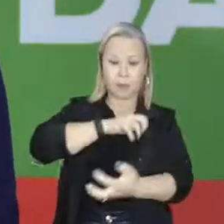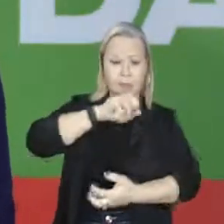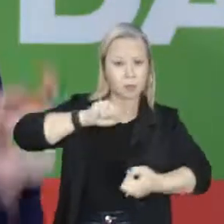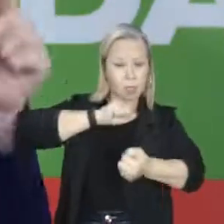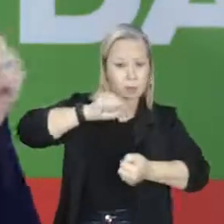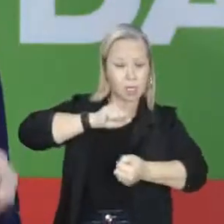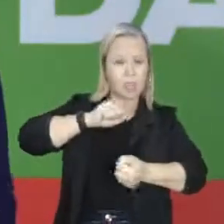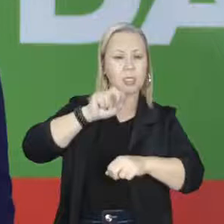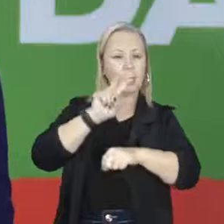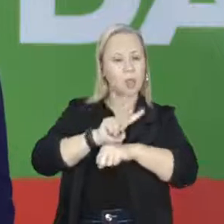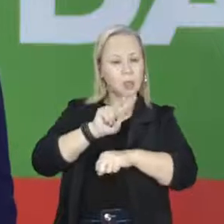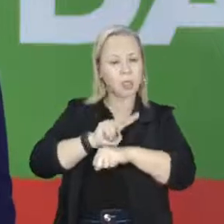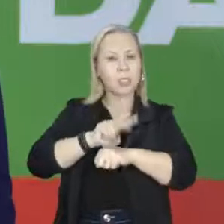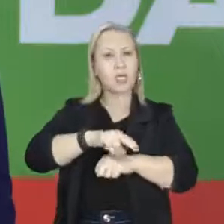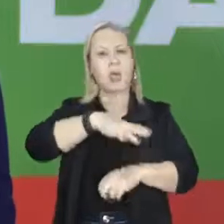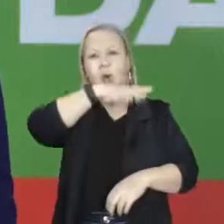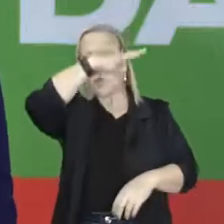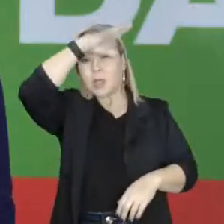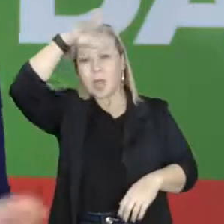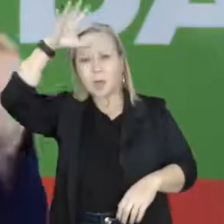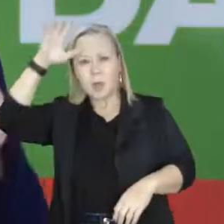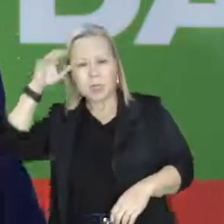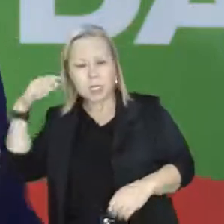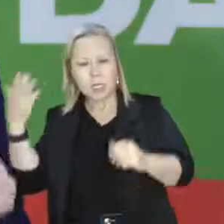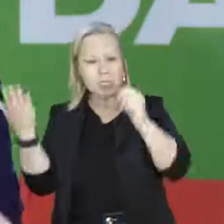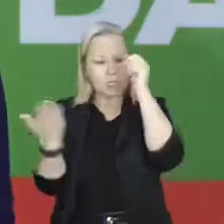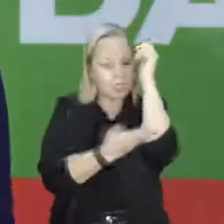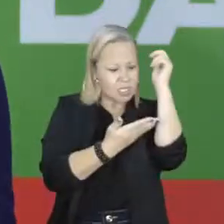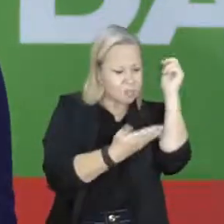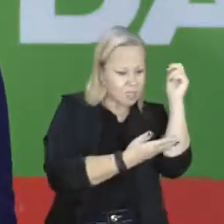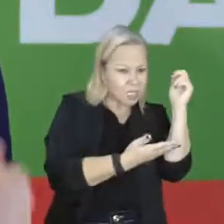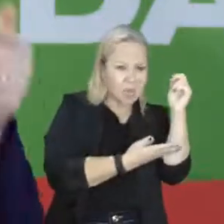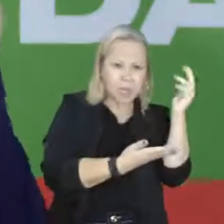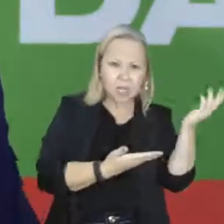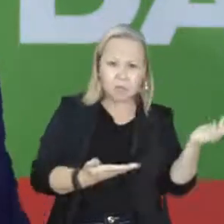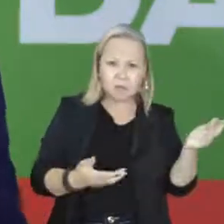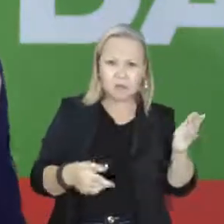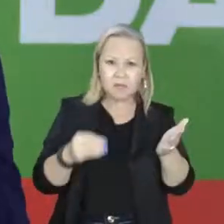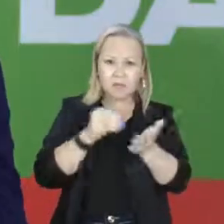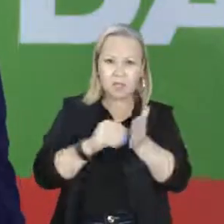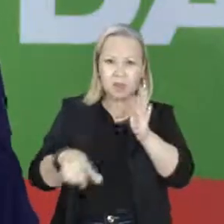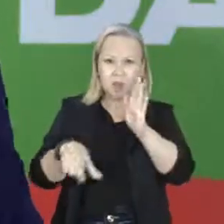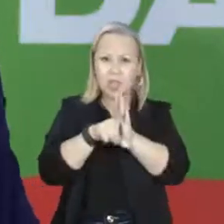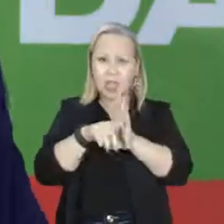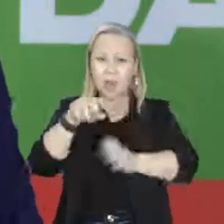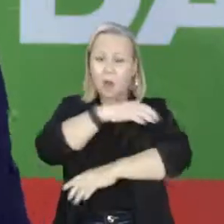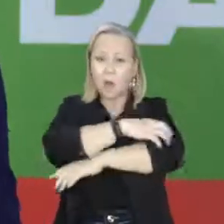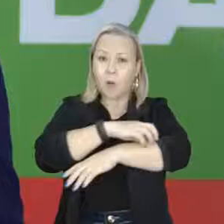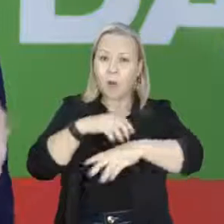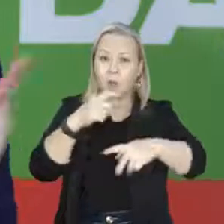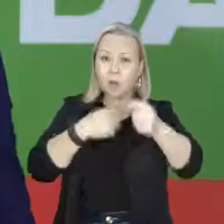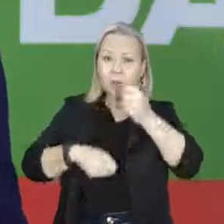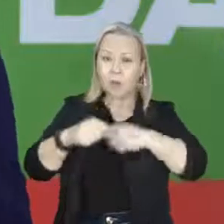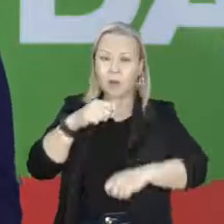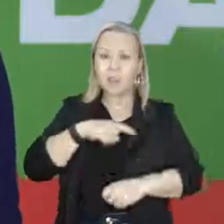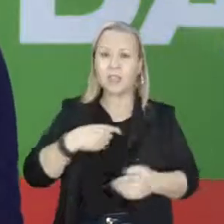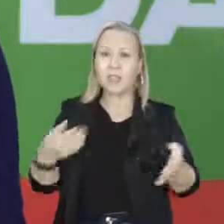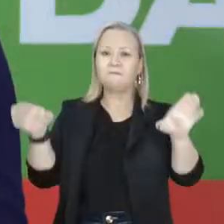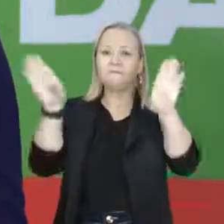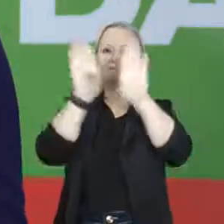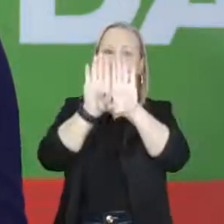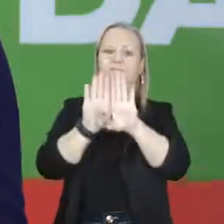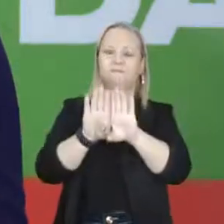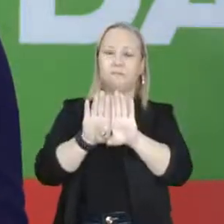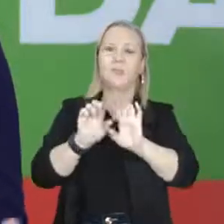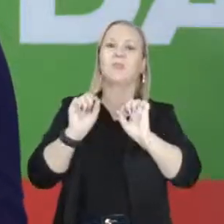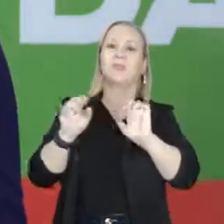da Amazônia, de desmatamento ilegal zero, o próprio agronegócio vai ter as portas fechadas da Europa e